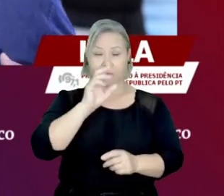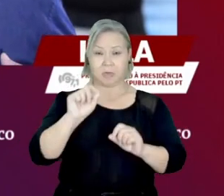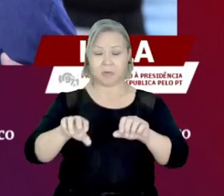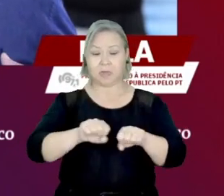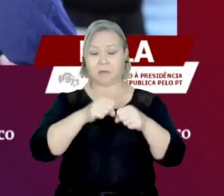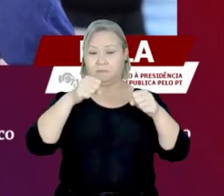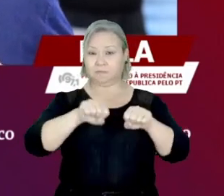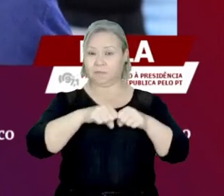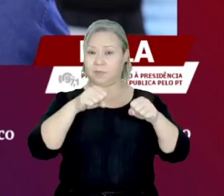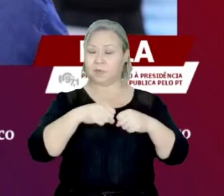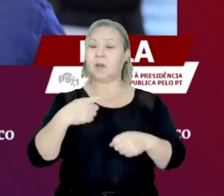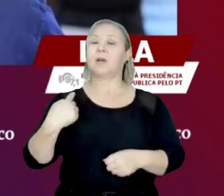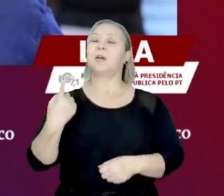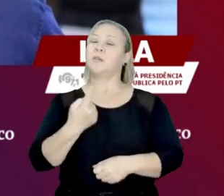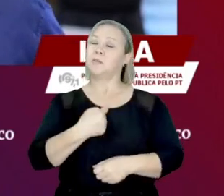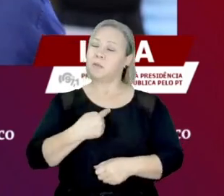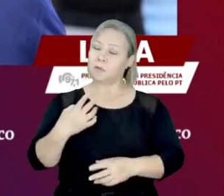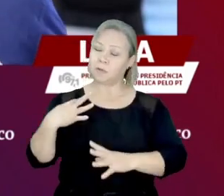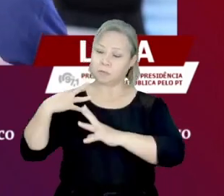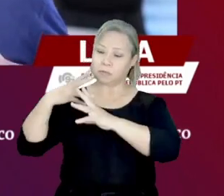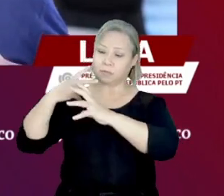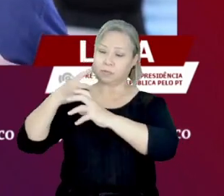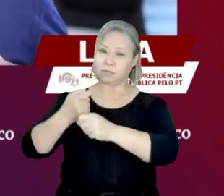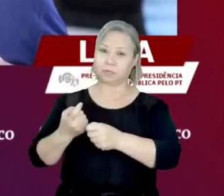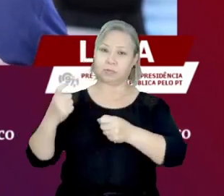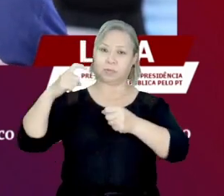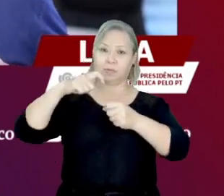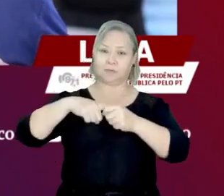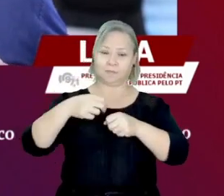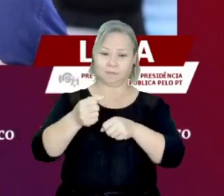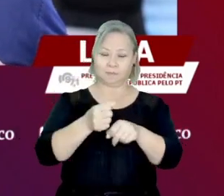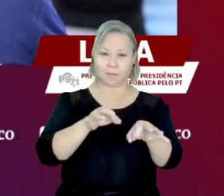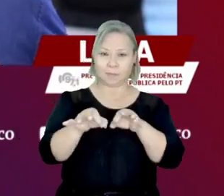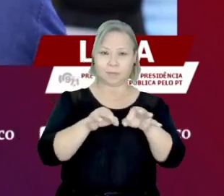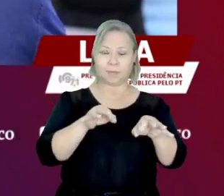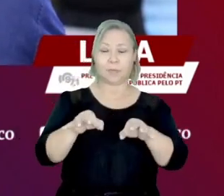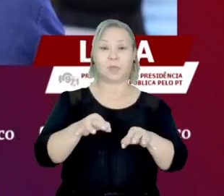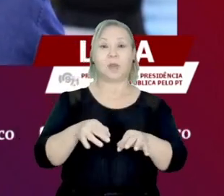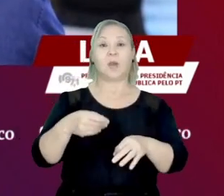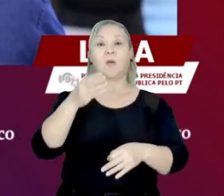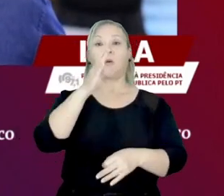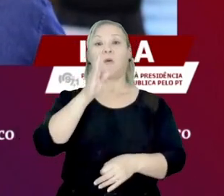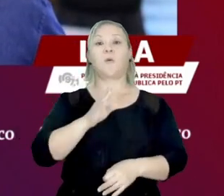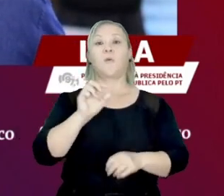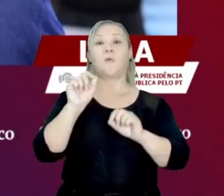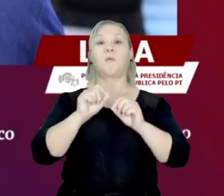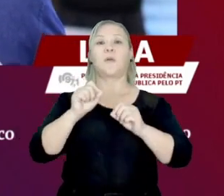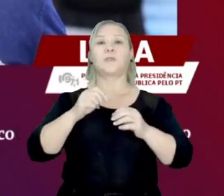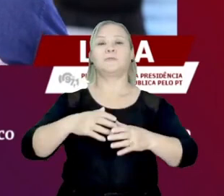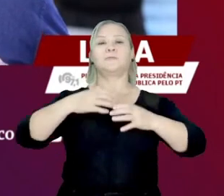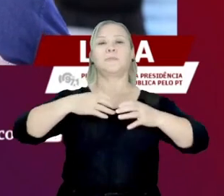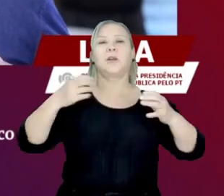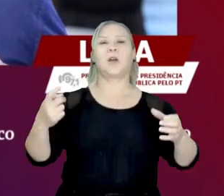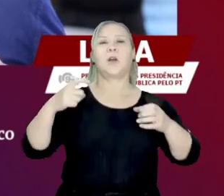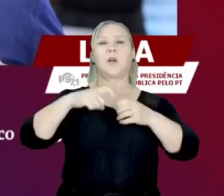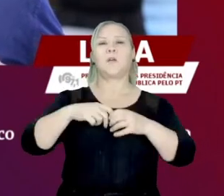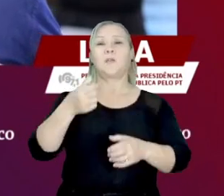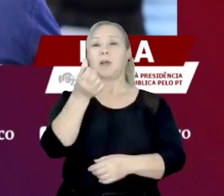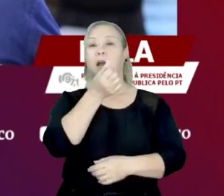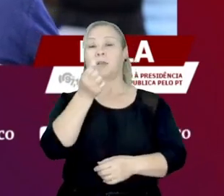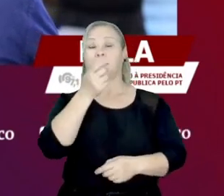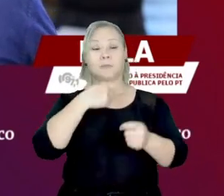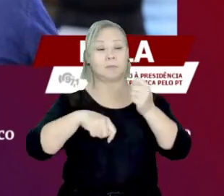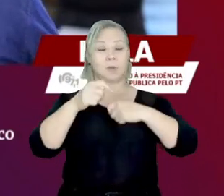mundo. Vamos aumentar o salário mínimo. Vamos facilitar a venda do pequeno e médio produtor rural. Vamos fazer com